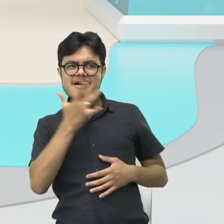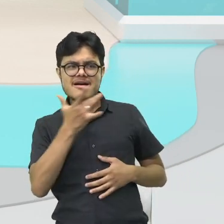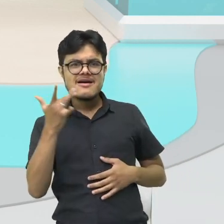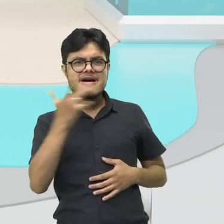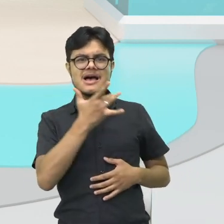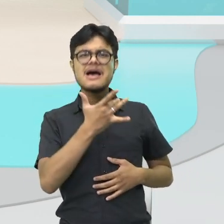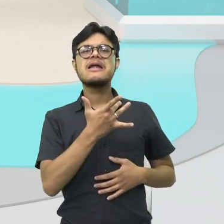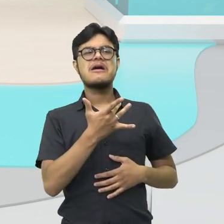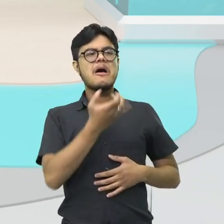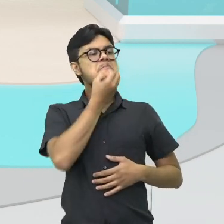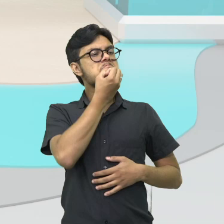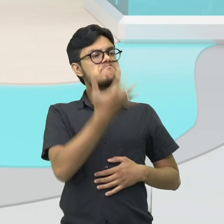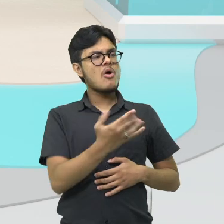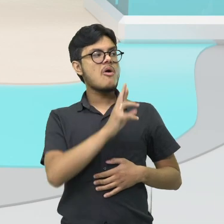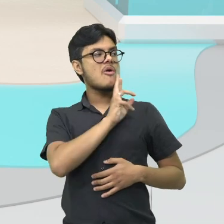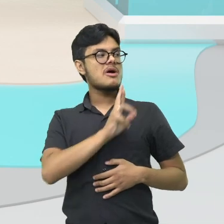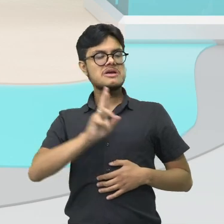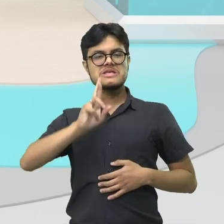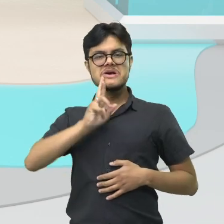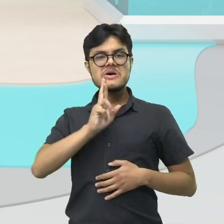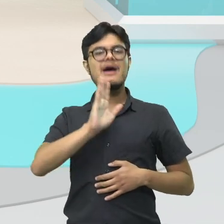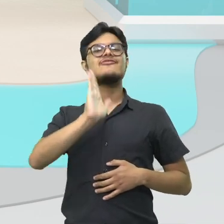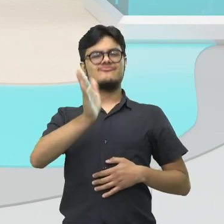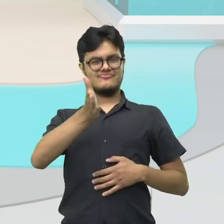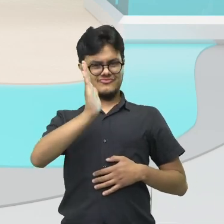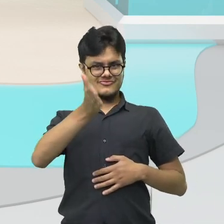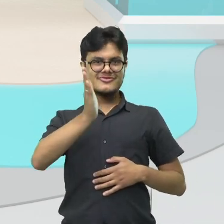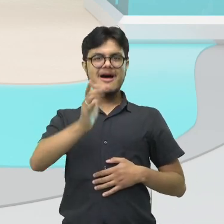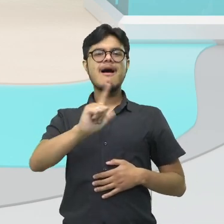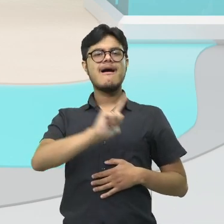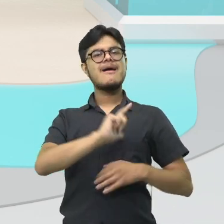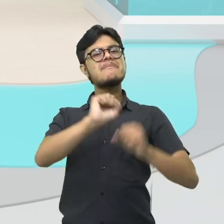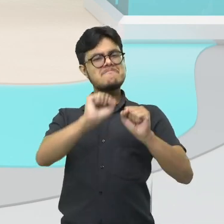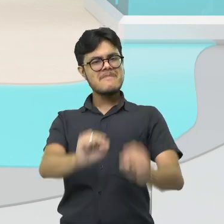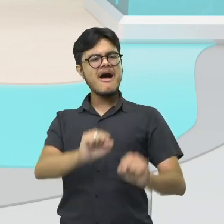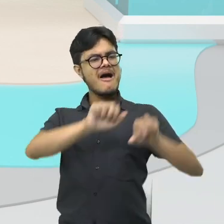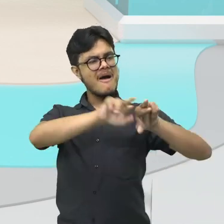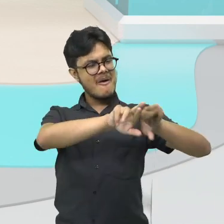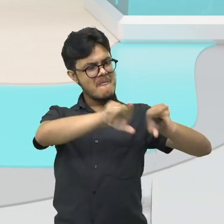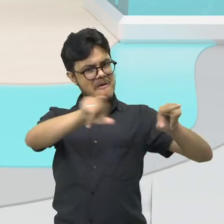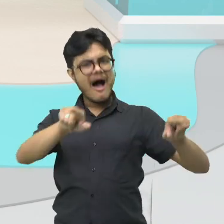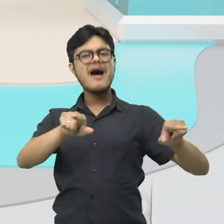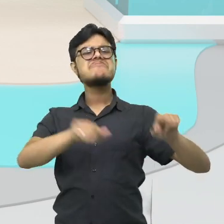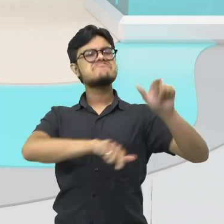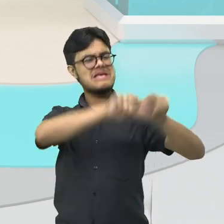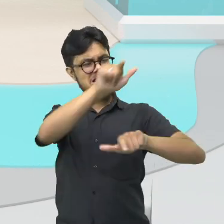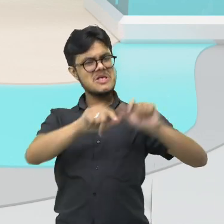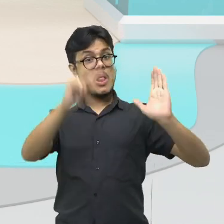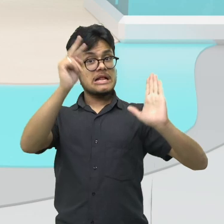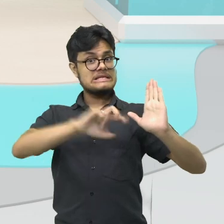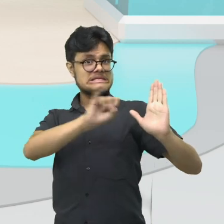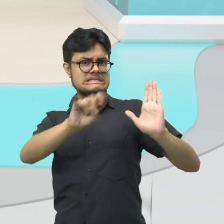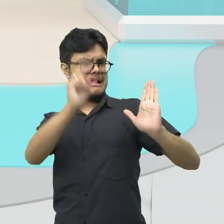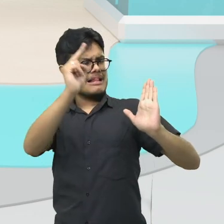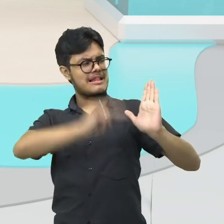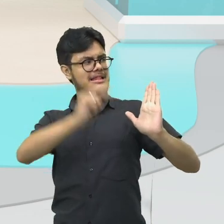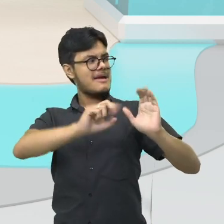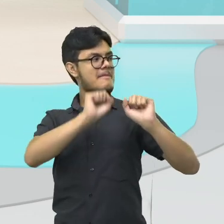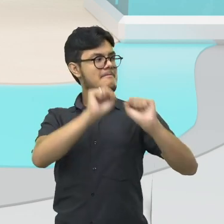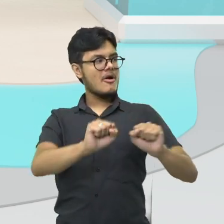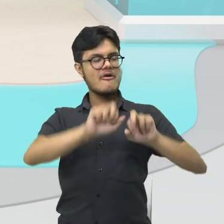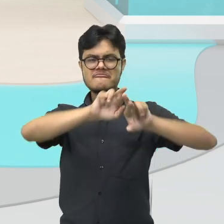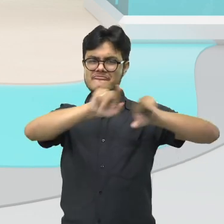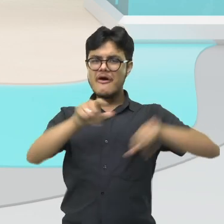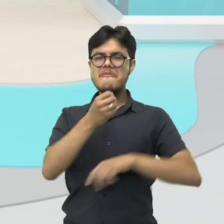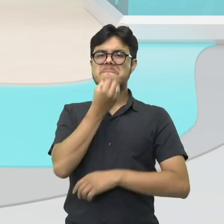promover aquele restaurante e aí sim, né, muitos consumidores poderão ali frequentar o